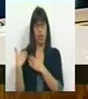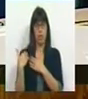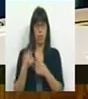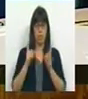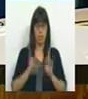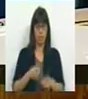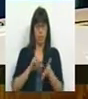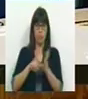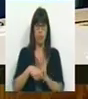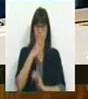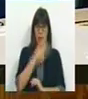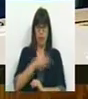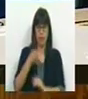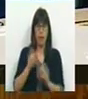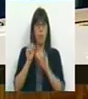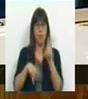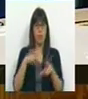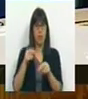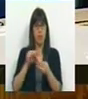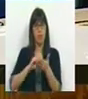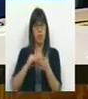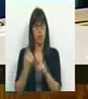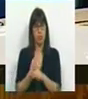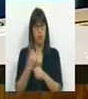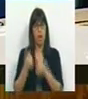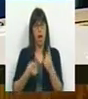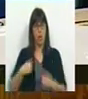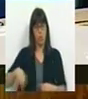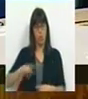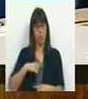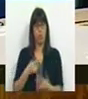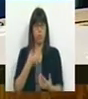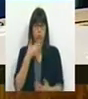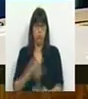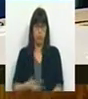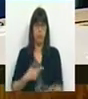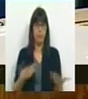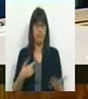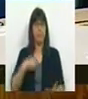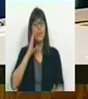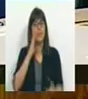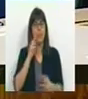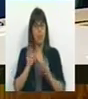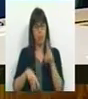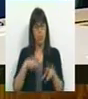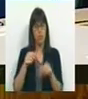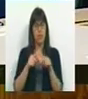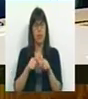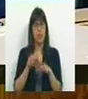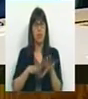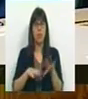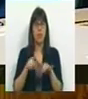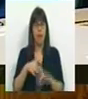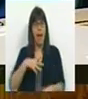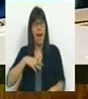pela implementação de projetos de modernização administrativa, e alguns de nós somos veteranos, e sabemos que a modernização se